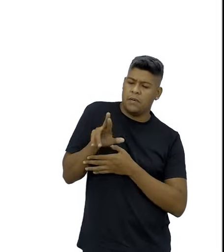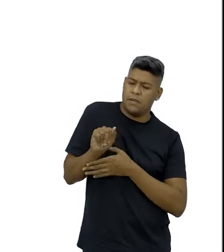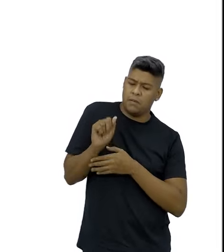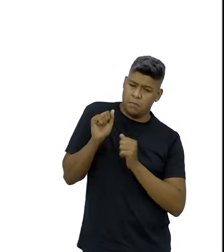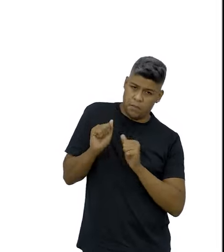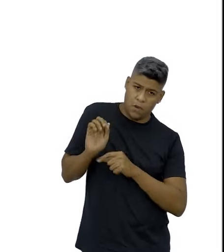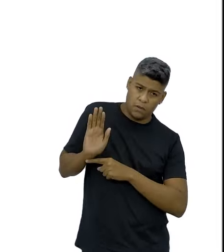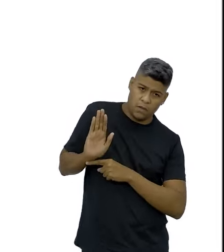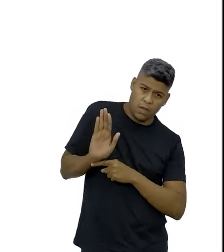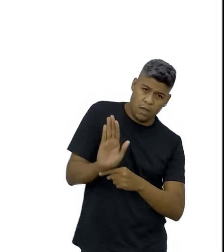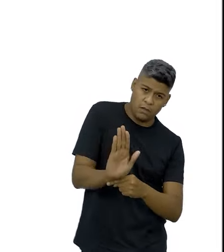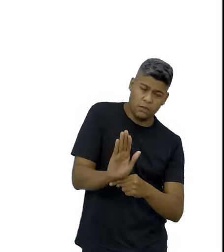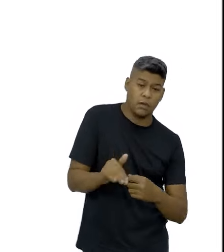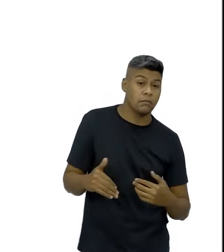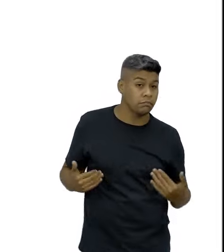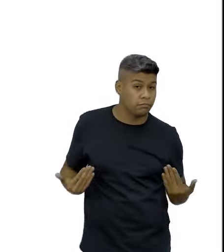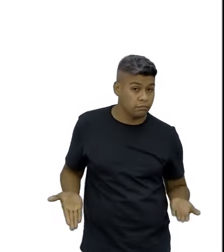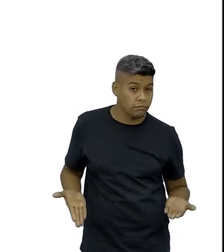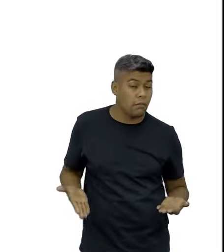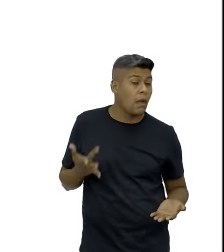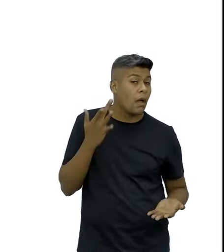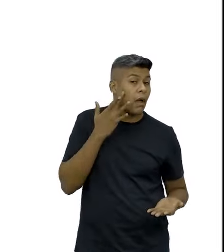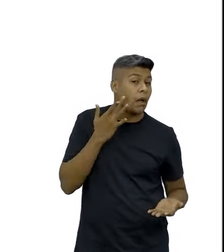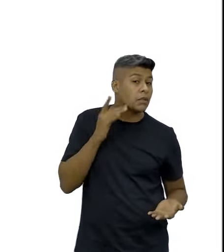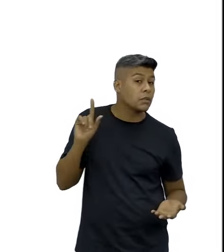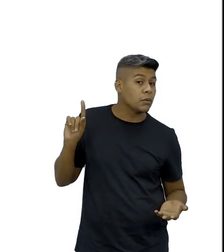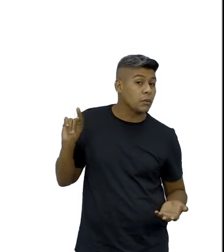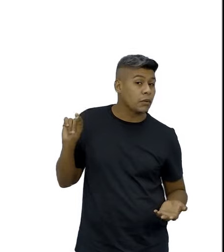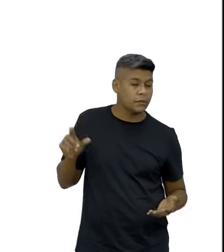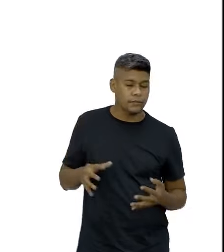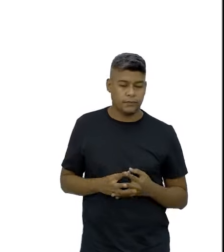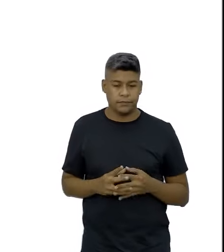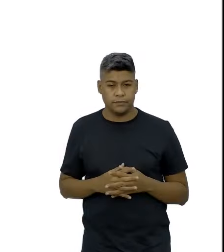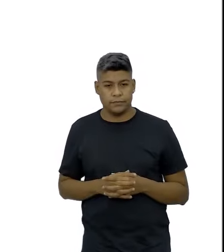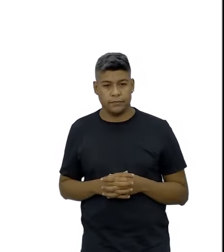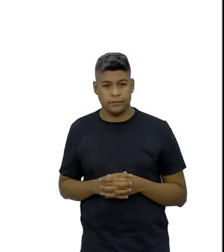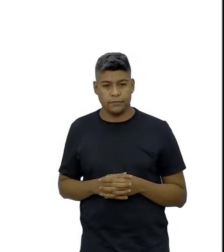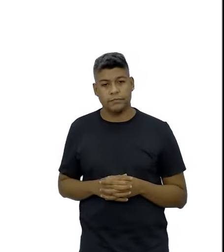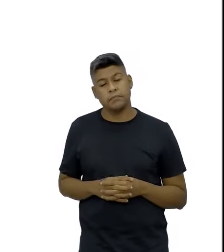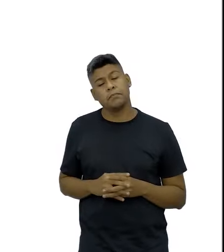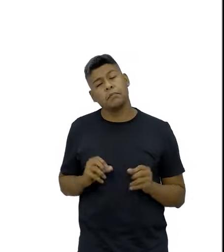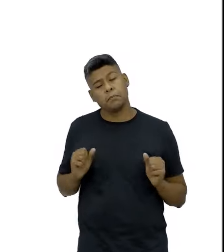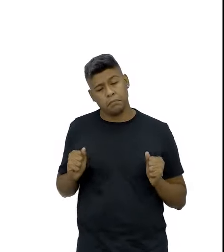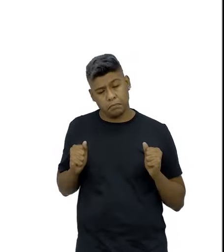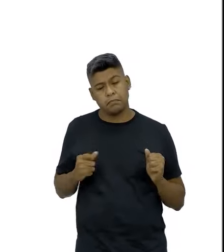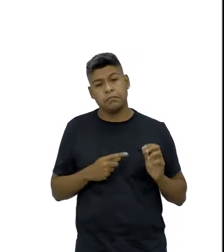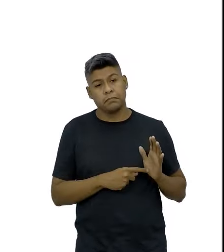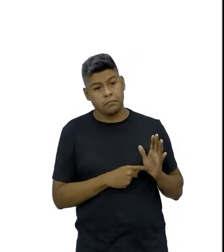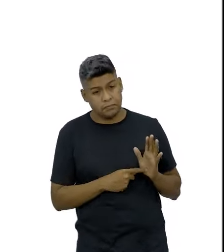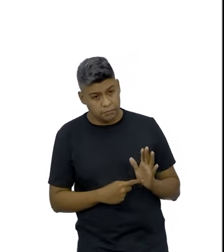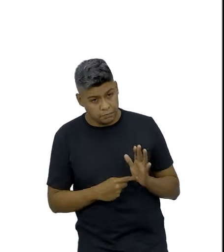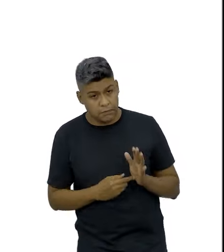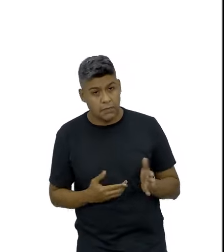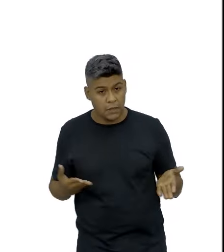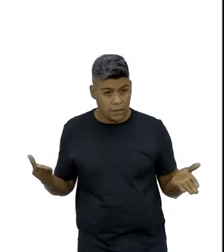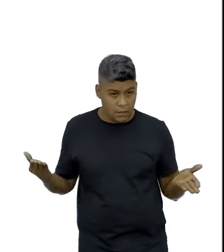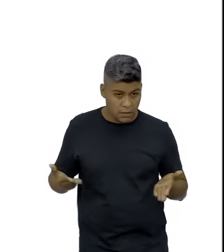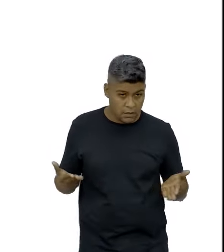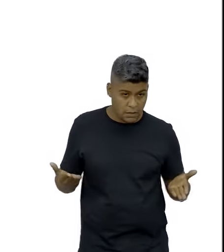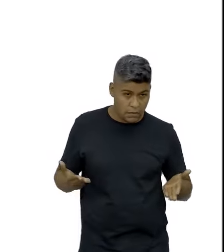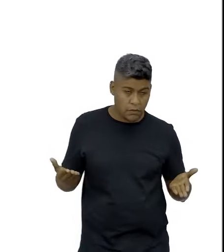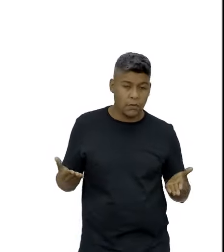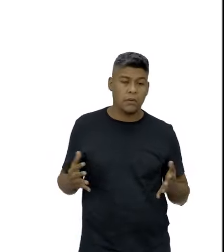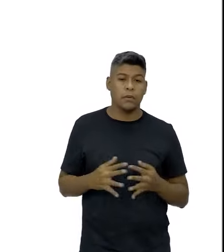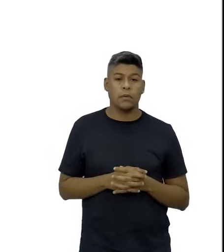ajudar? O que vocês acham? Então, vale destacar que nesse momento inicial, né,